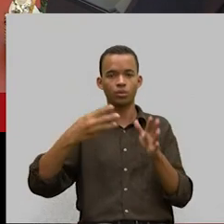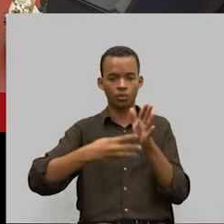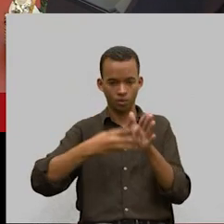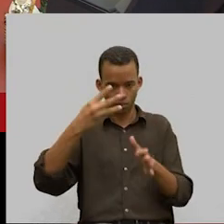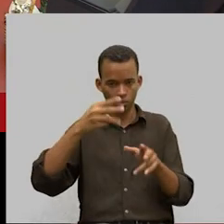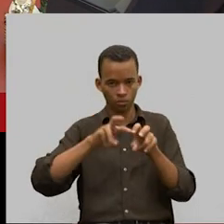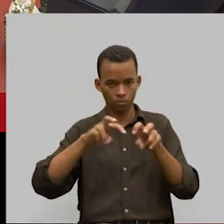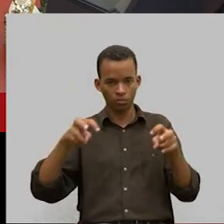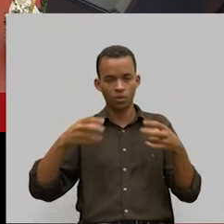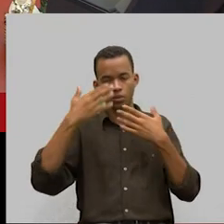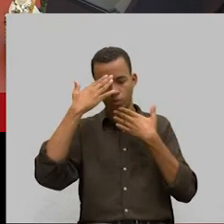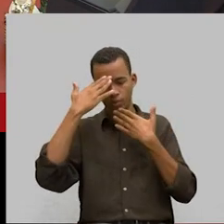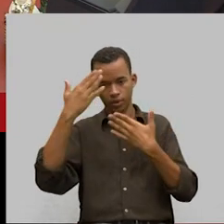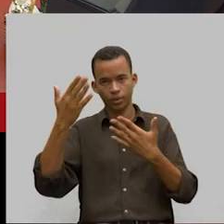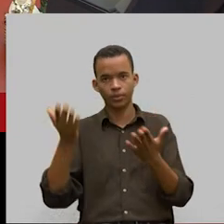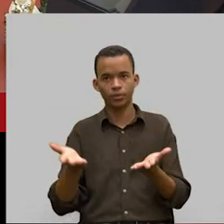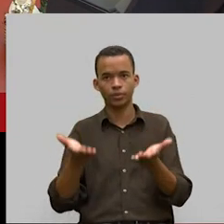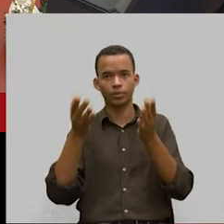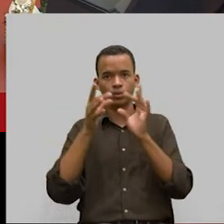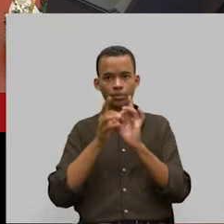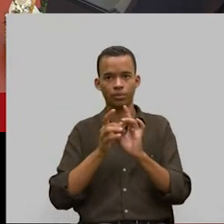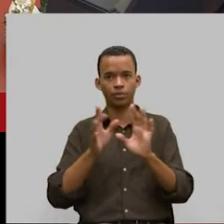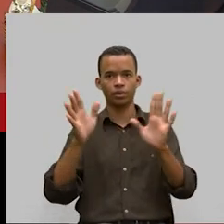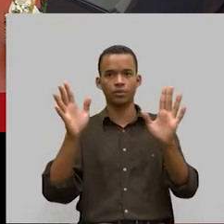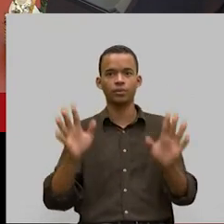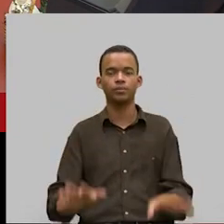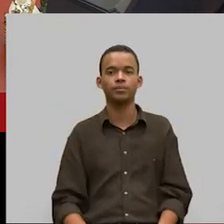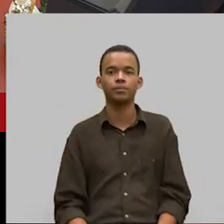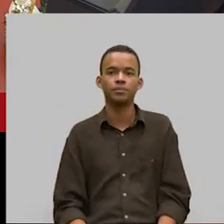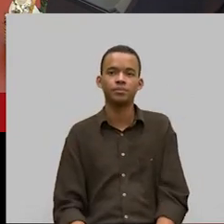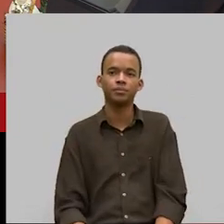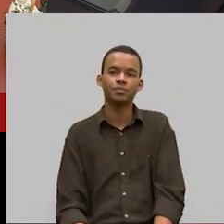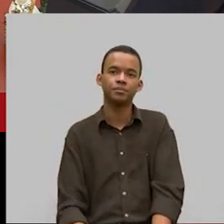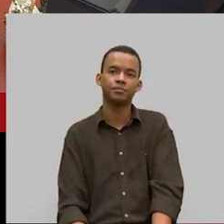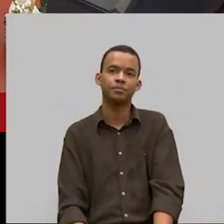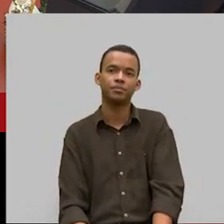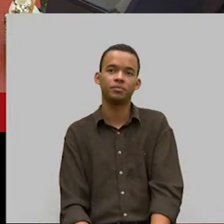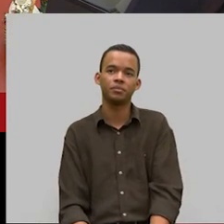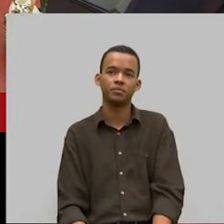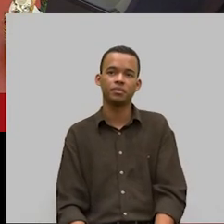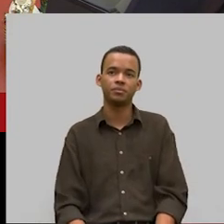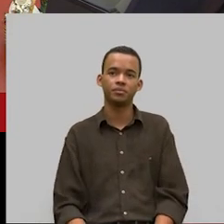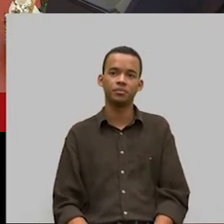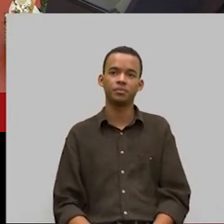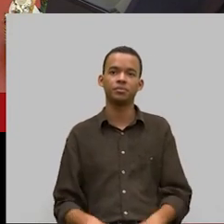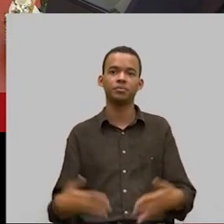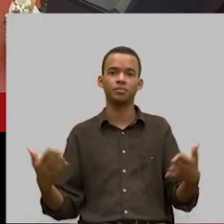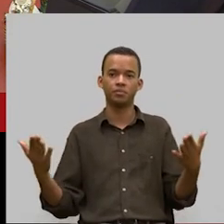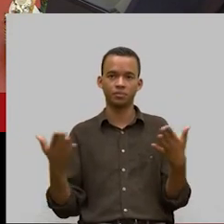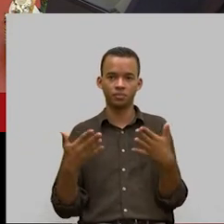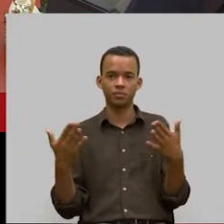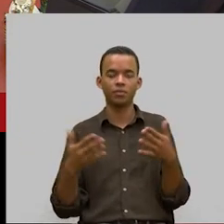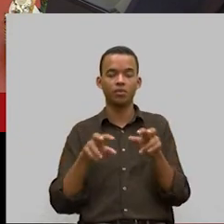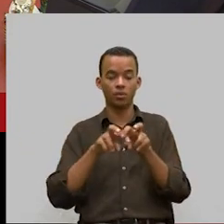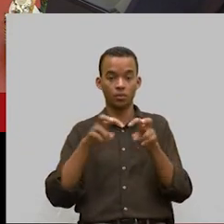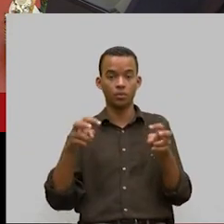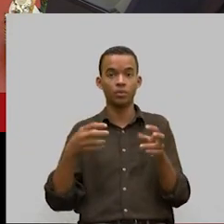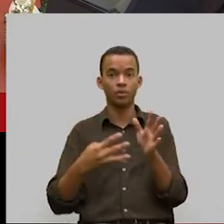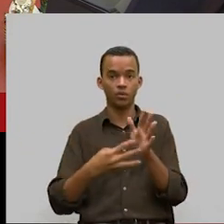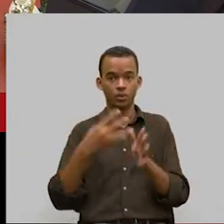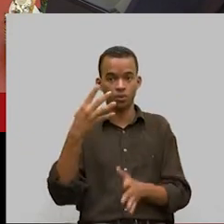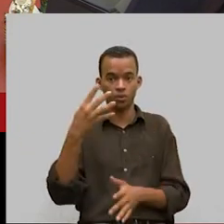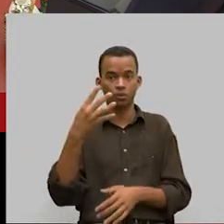debates gratidão vocês estão liberados Eu quero convidar para essa quarta mesa que não estava